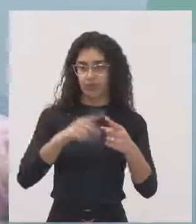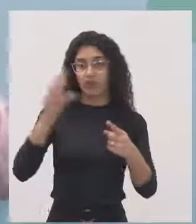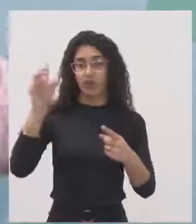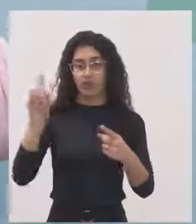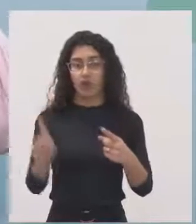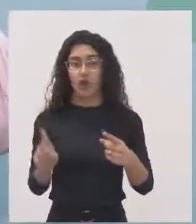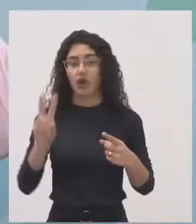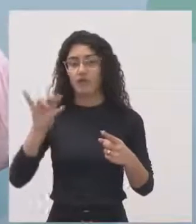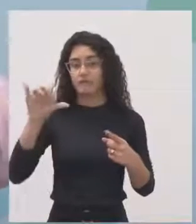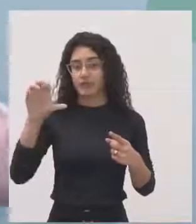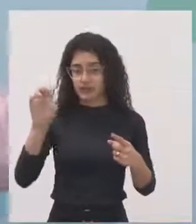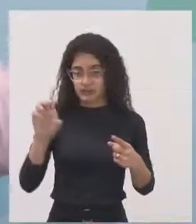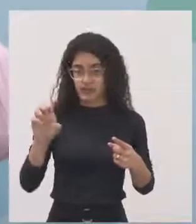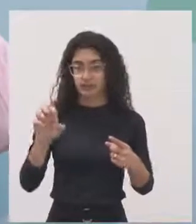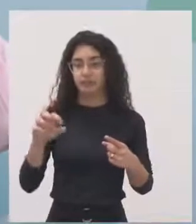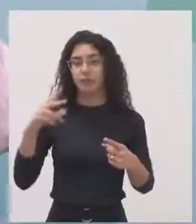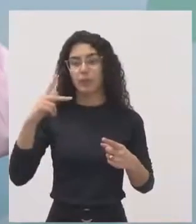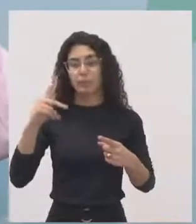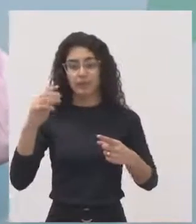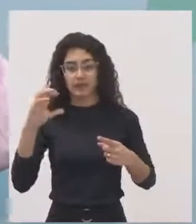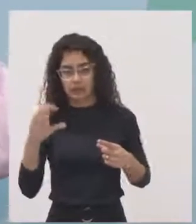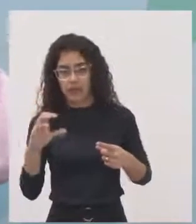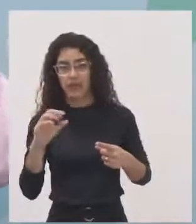um vice-diretor, um PC,